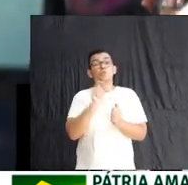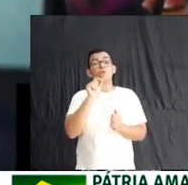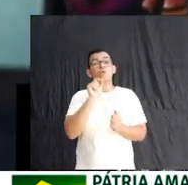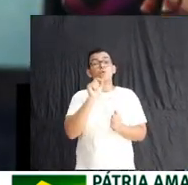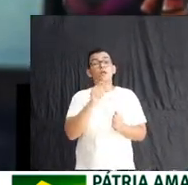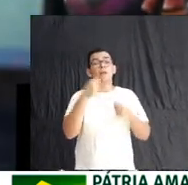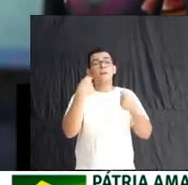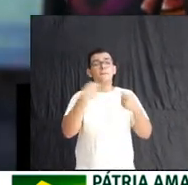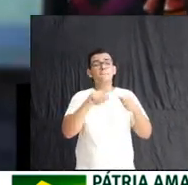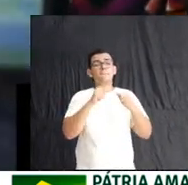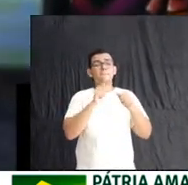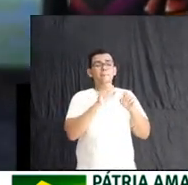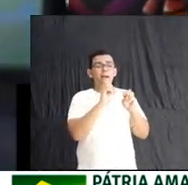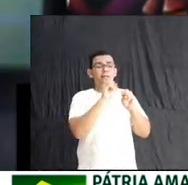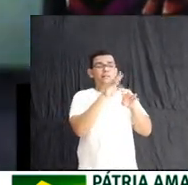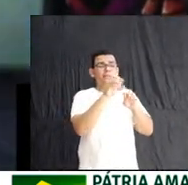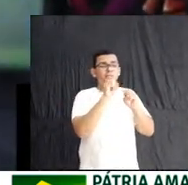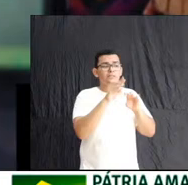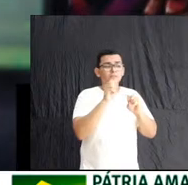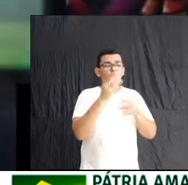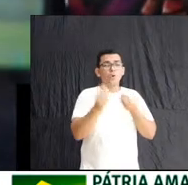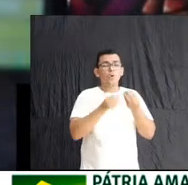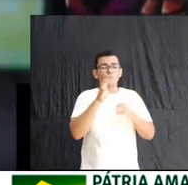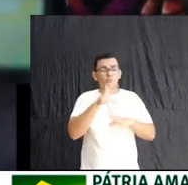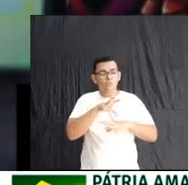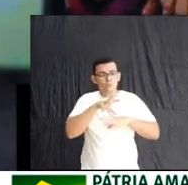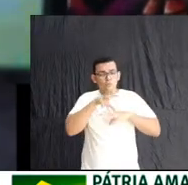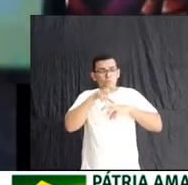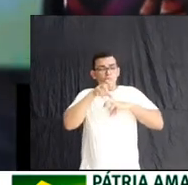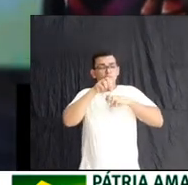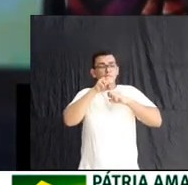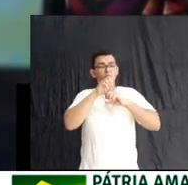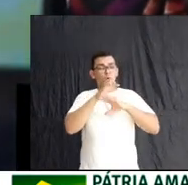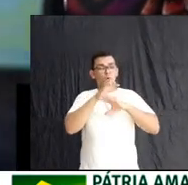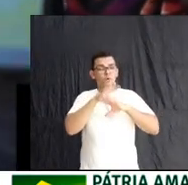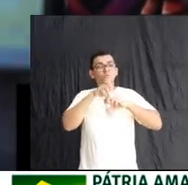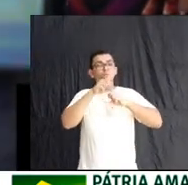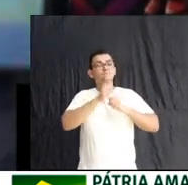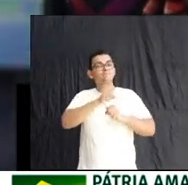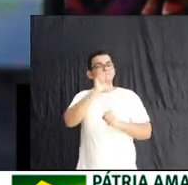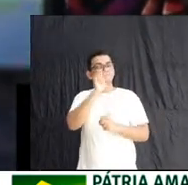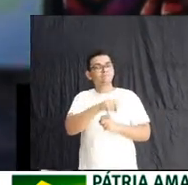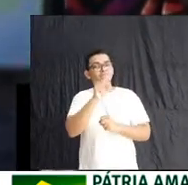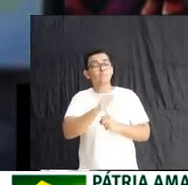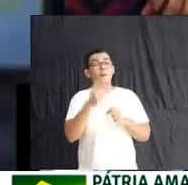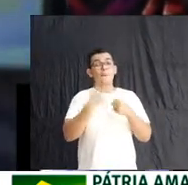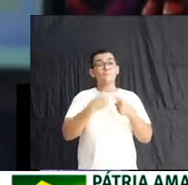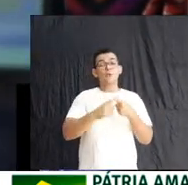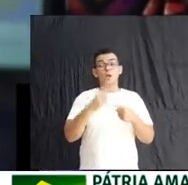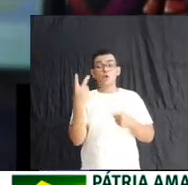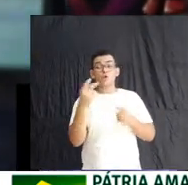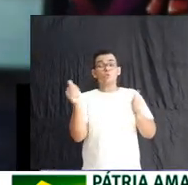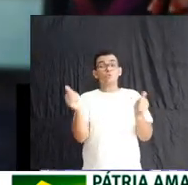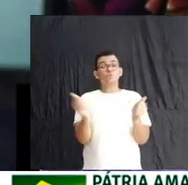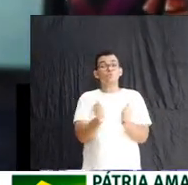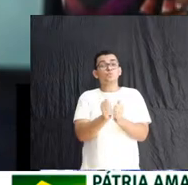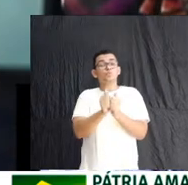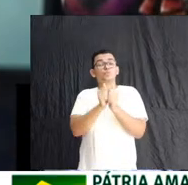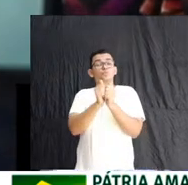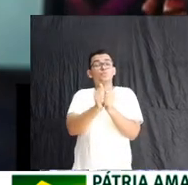ensinar os seus filhos a escolher